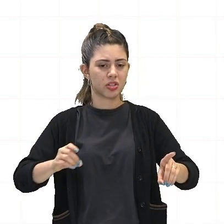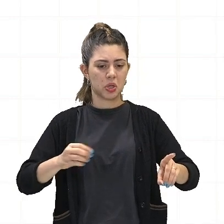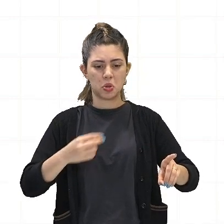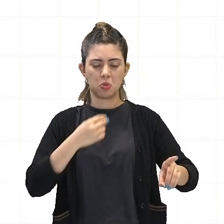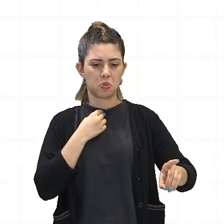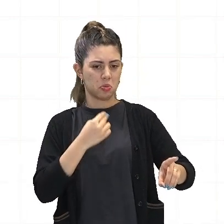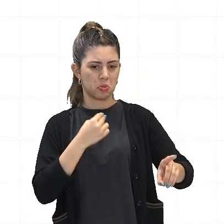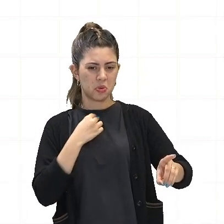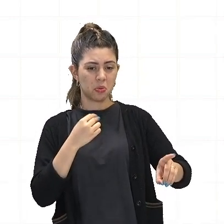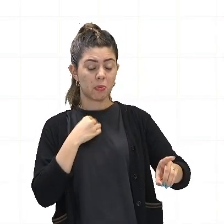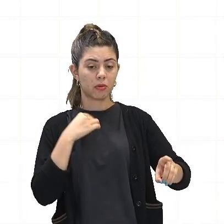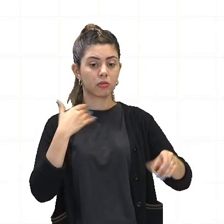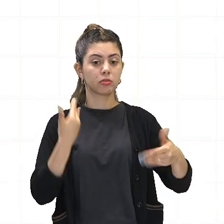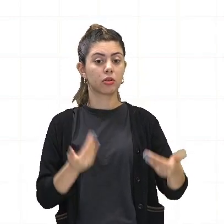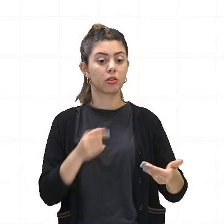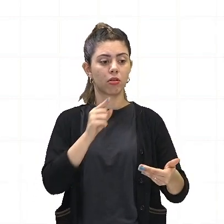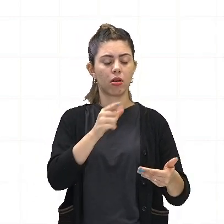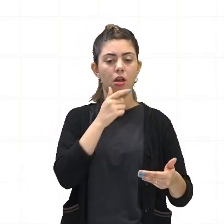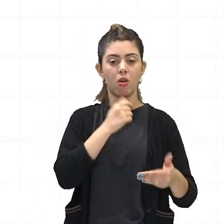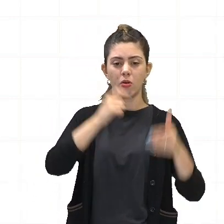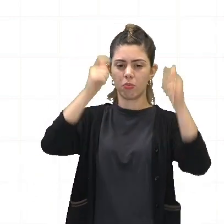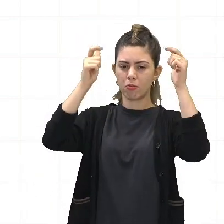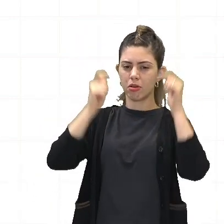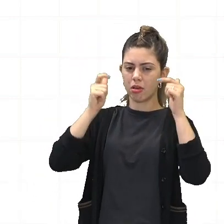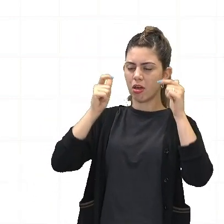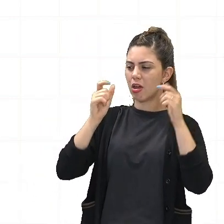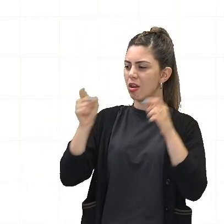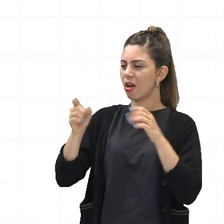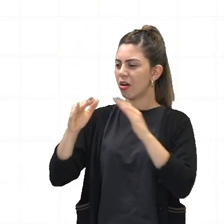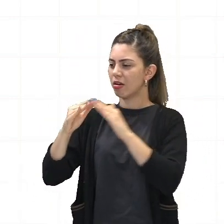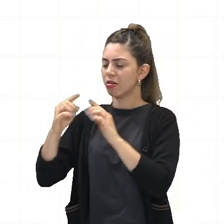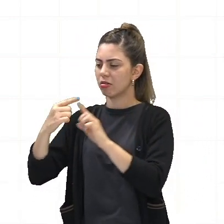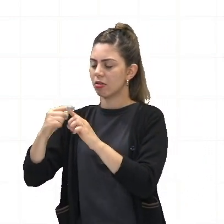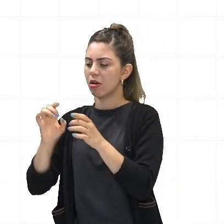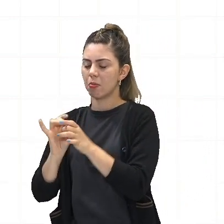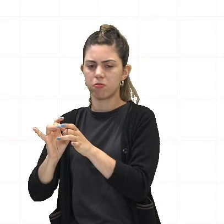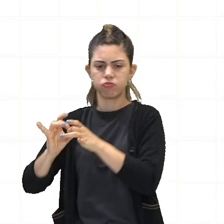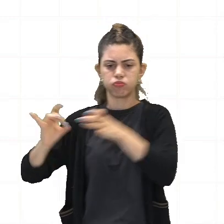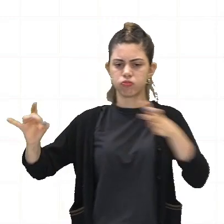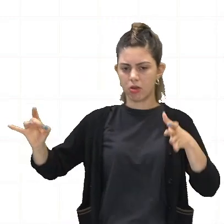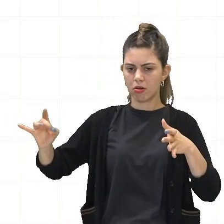rei da Inglaterra entre 1509 até a sua morte em